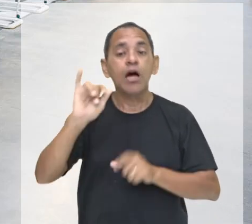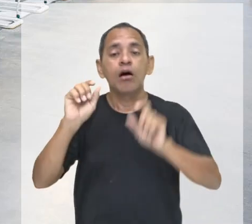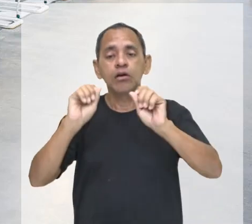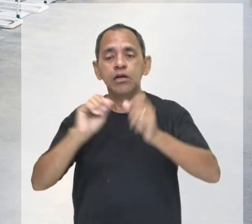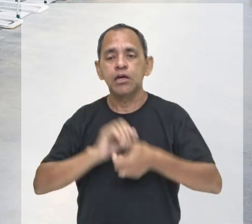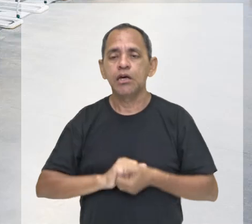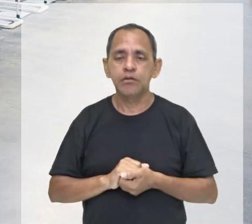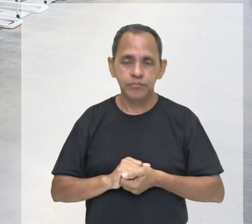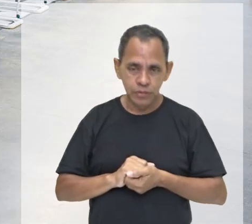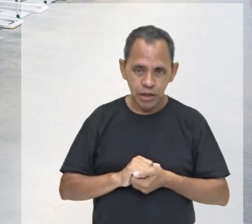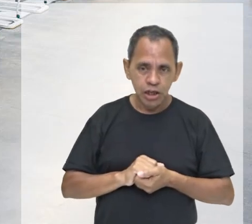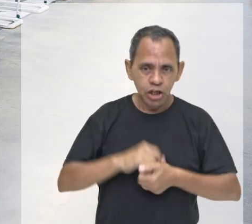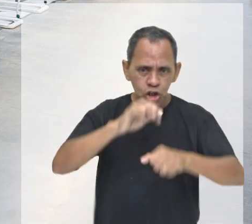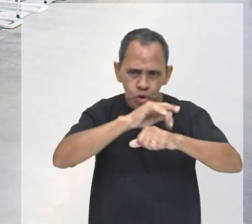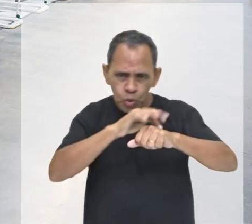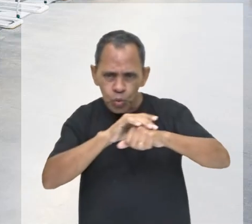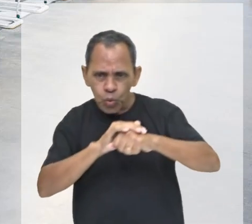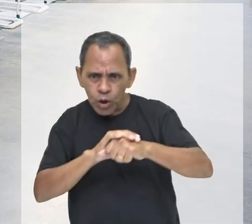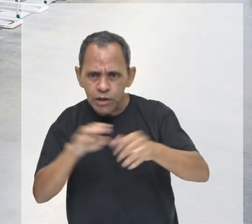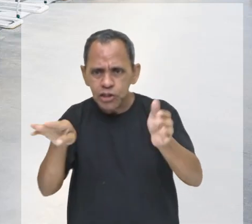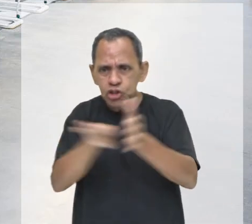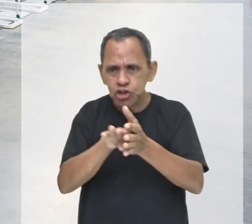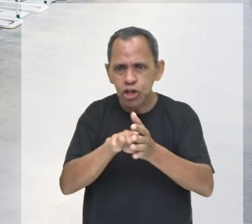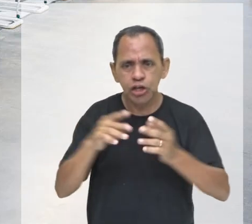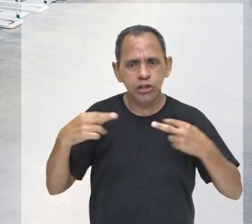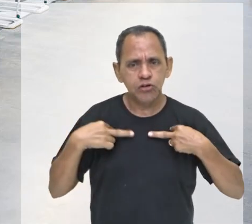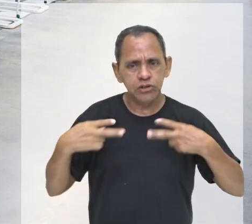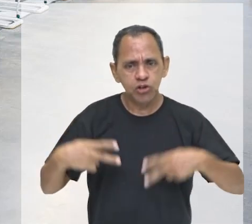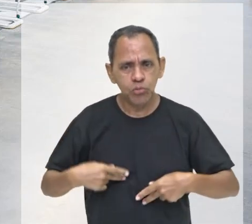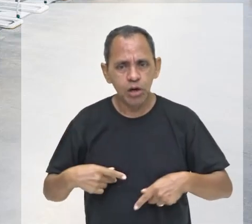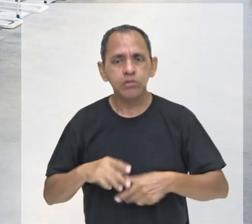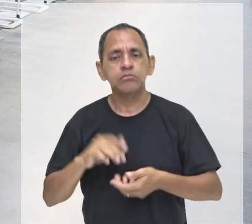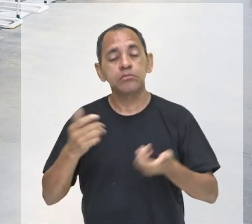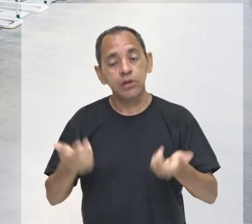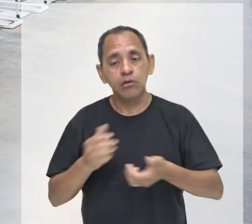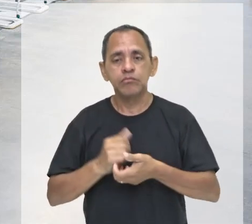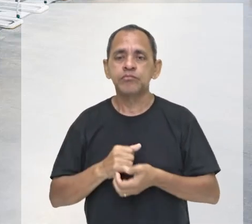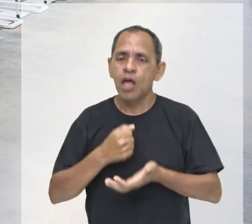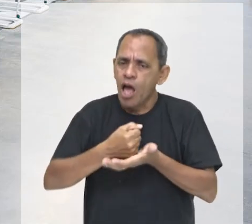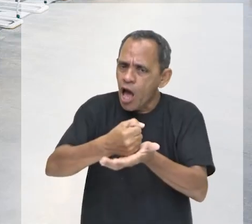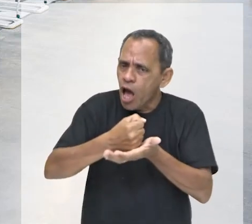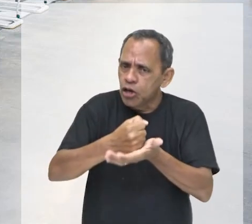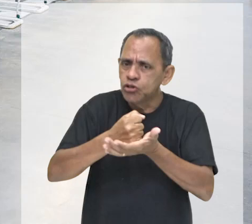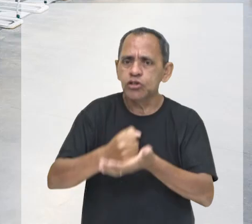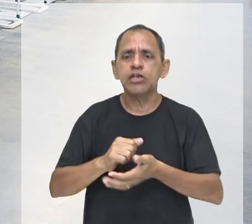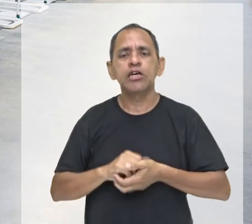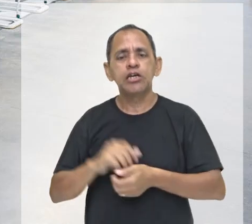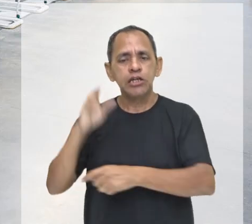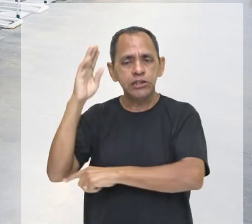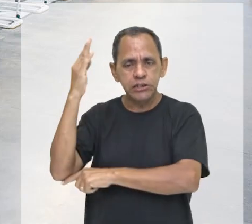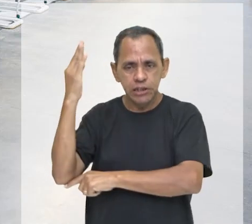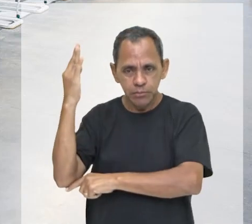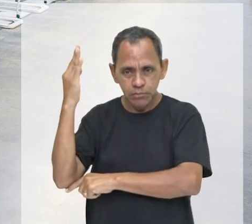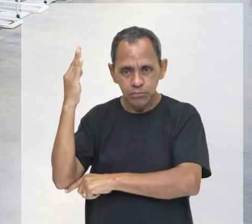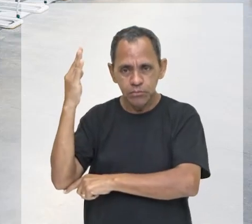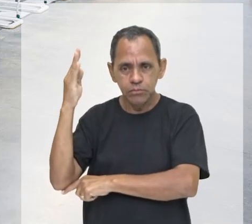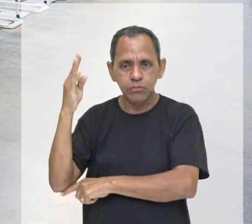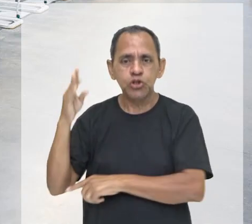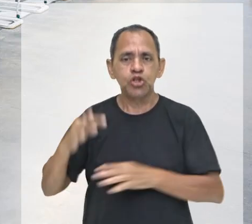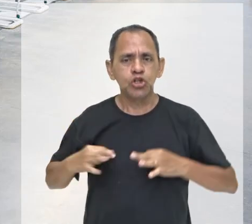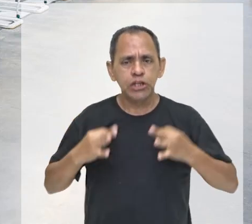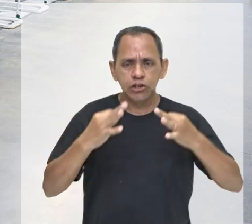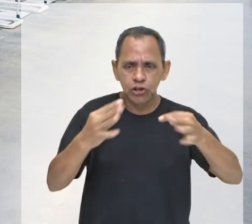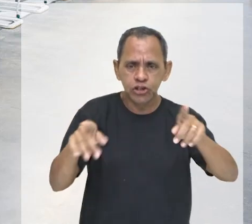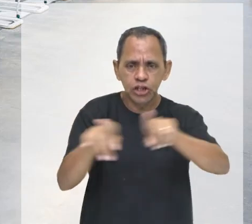genética, elas têm ajudado bastante em relação principalmente aí à agricultura. Agora, gente, olha só, vocês